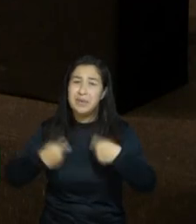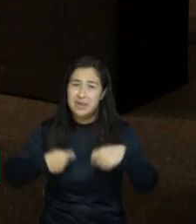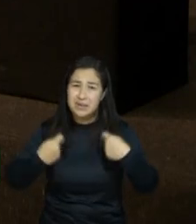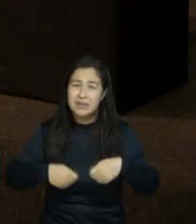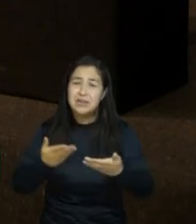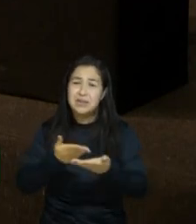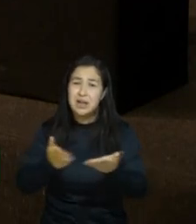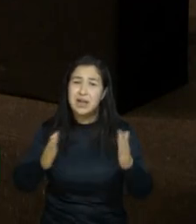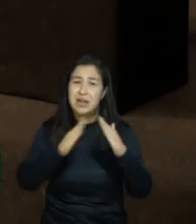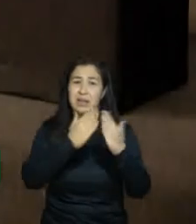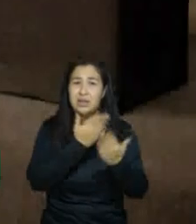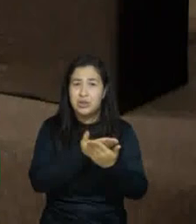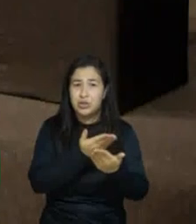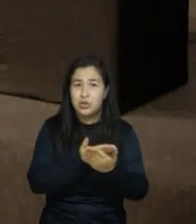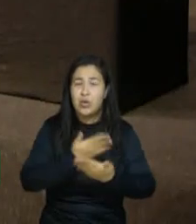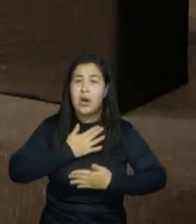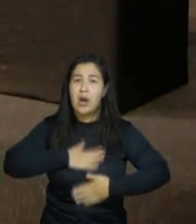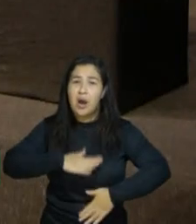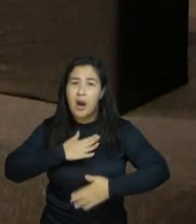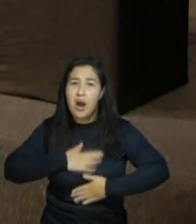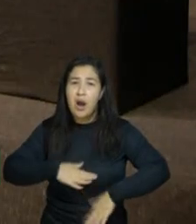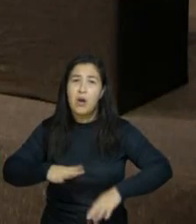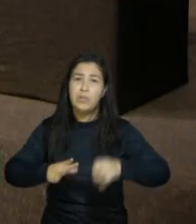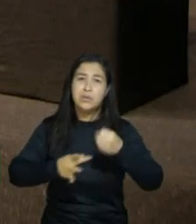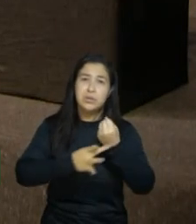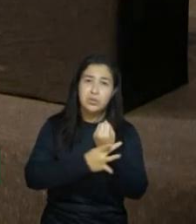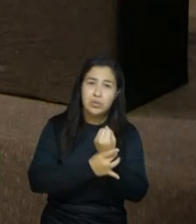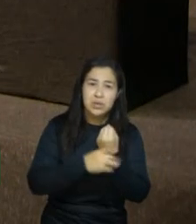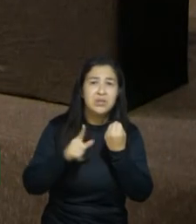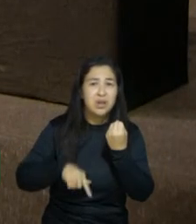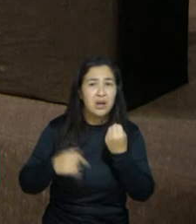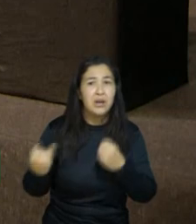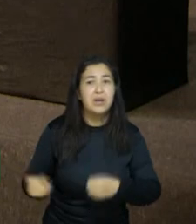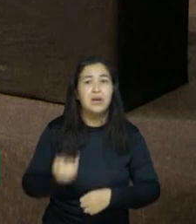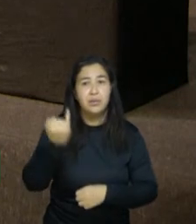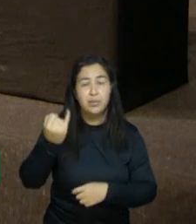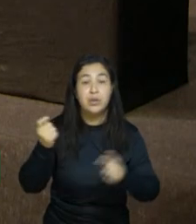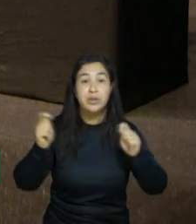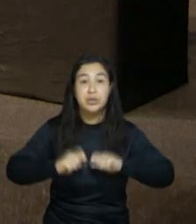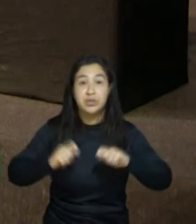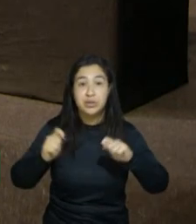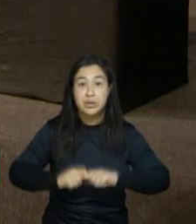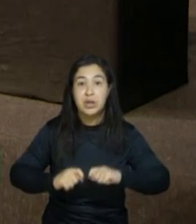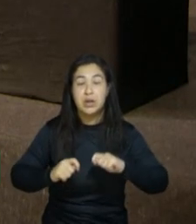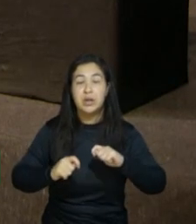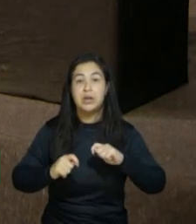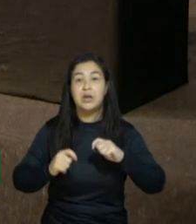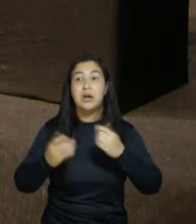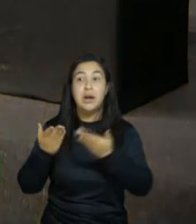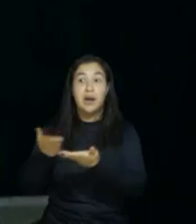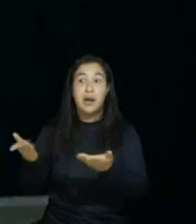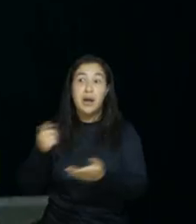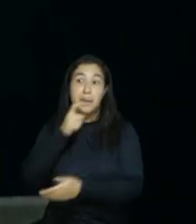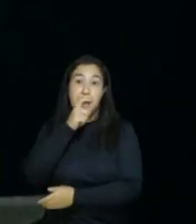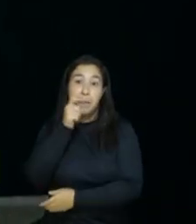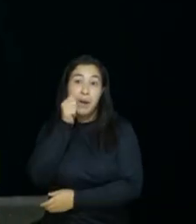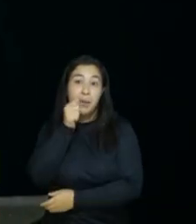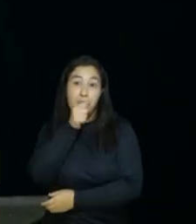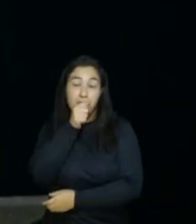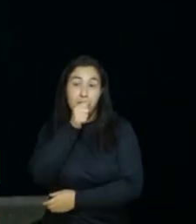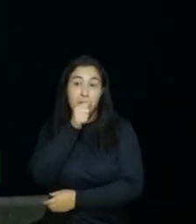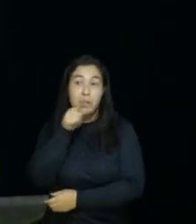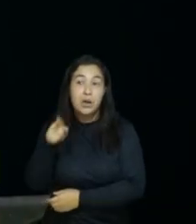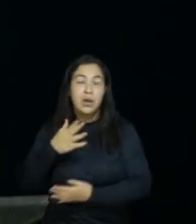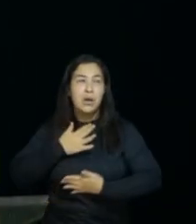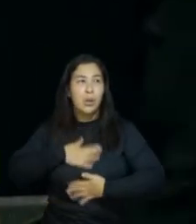nossas escolas. Tranquilidade essa importante para que a gente possa garantir com que os pais mandem seus filhos para as escolas e